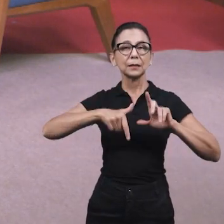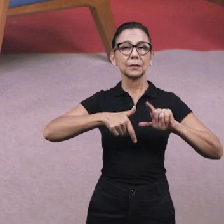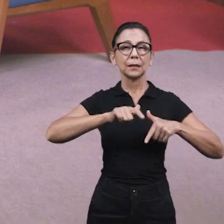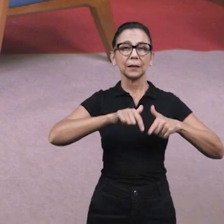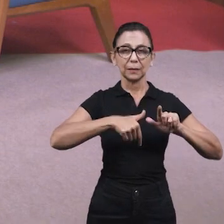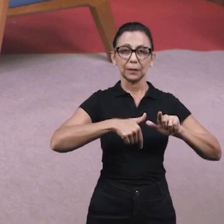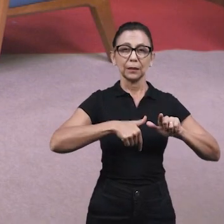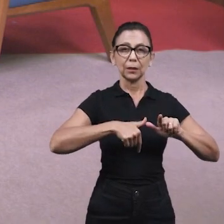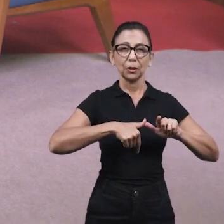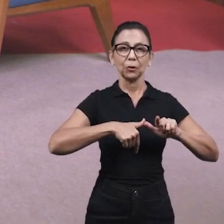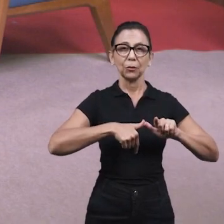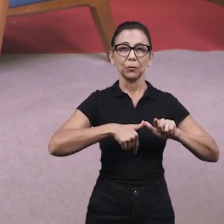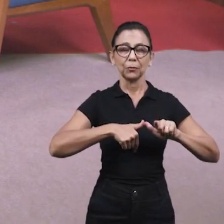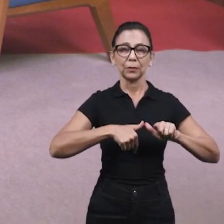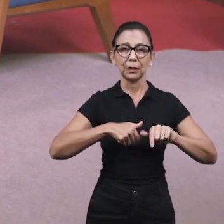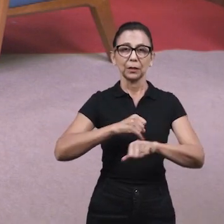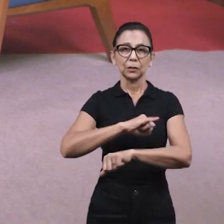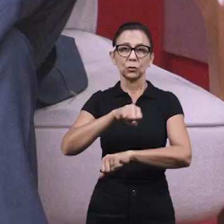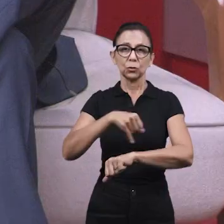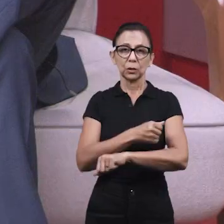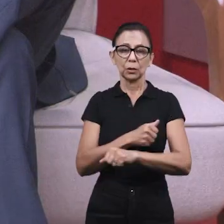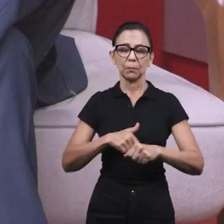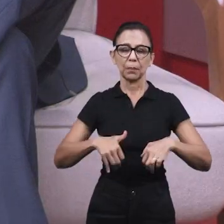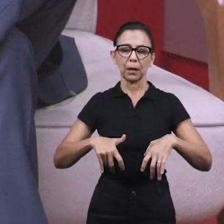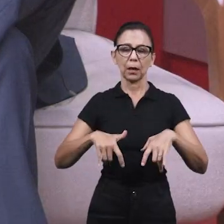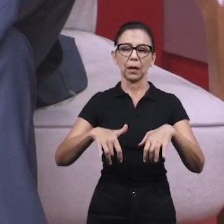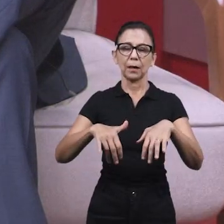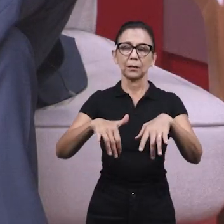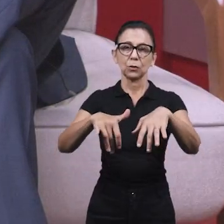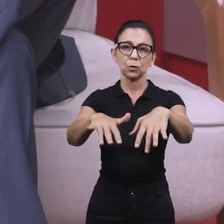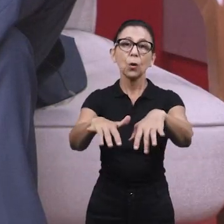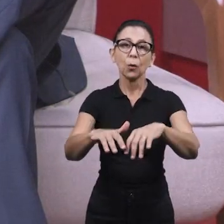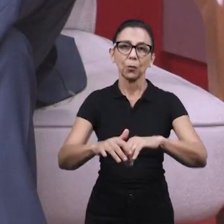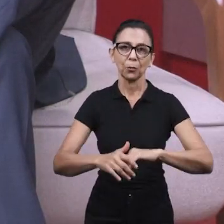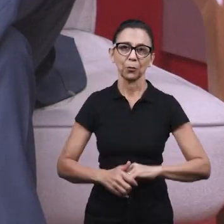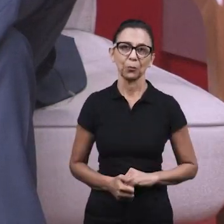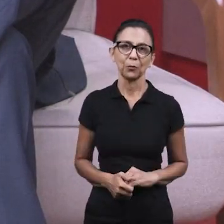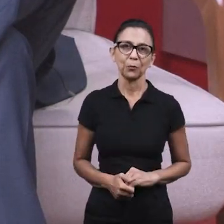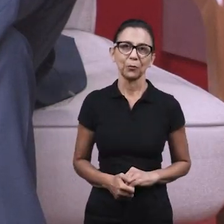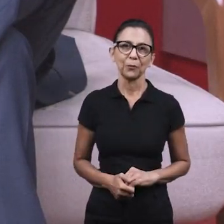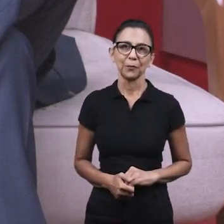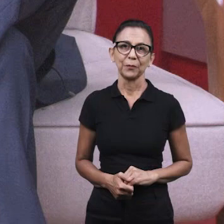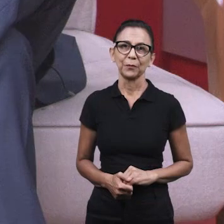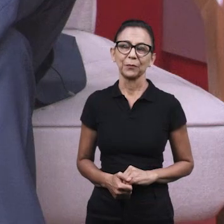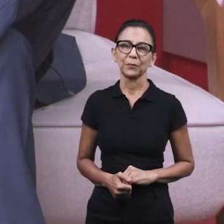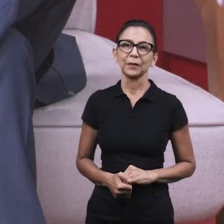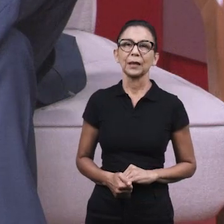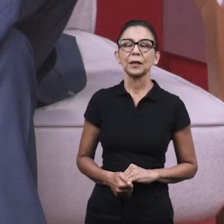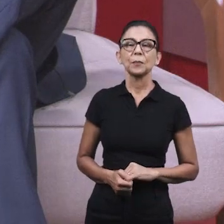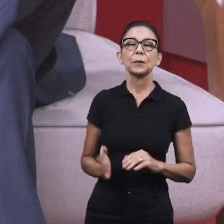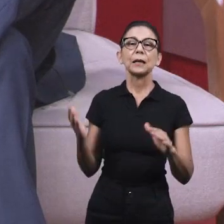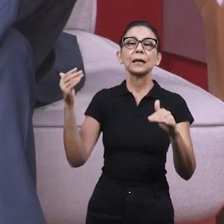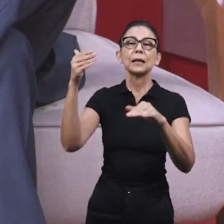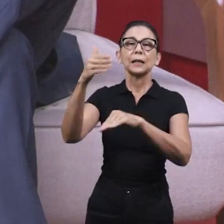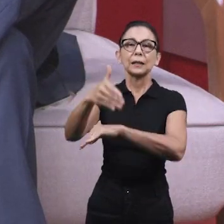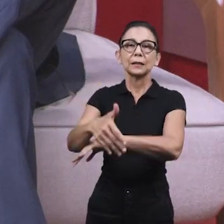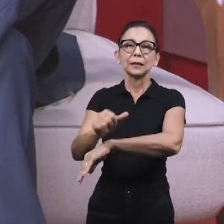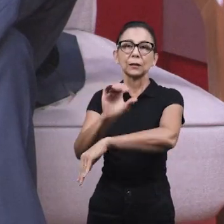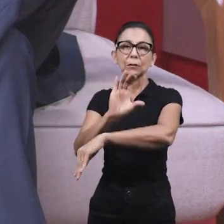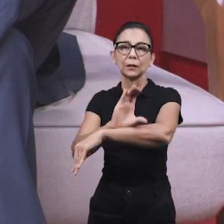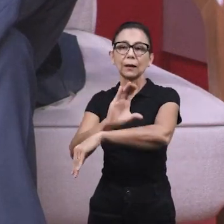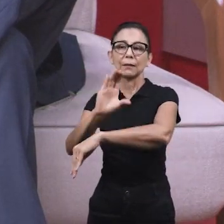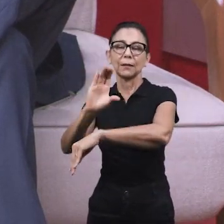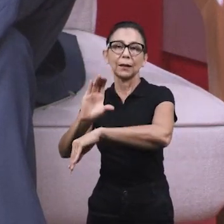quando passou para a terra de Canaã. Passou o Jordão. Passou o Jordão, só que agora não é a Canaã lá do